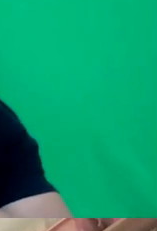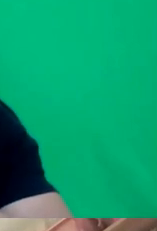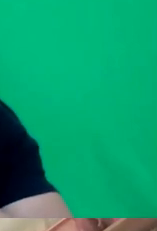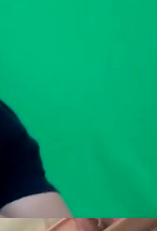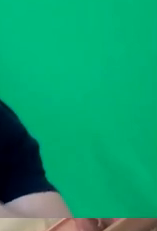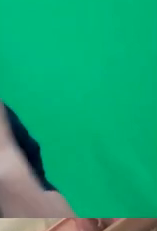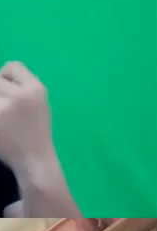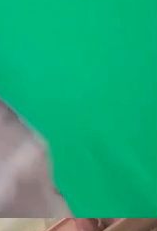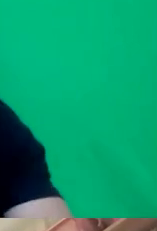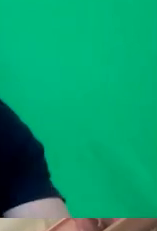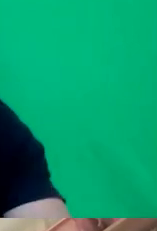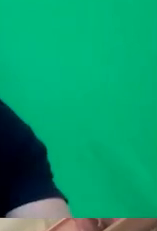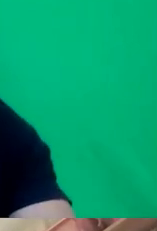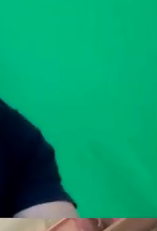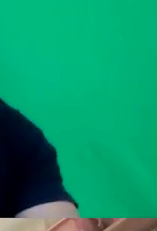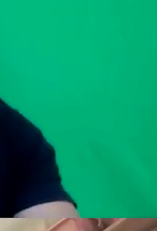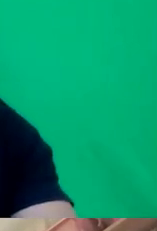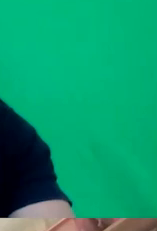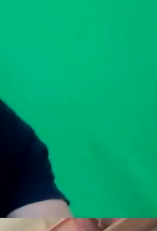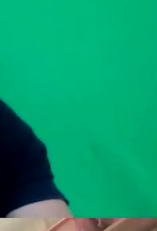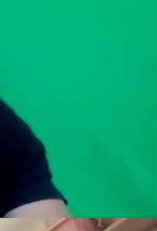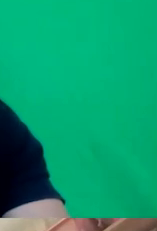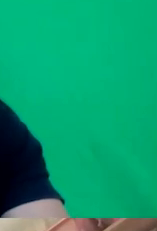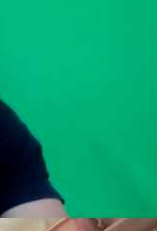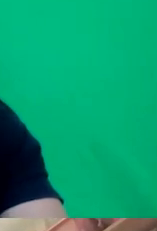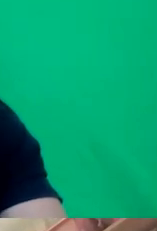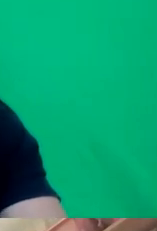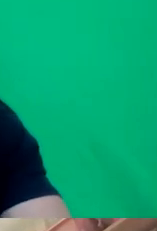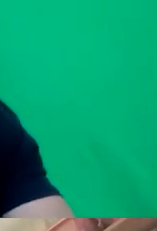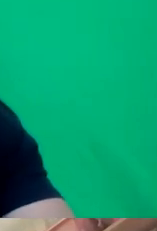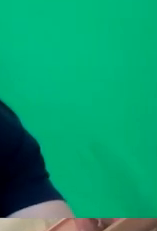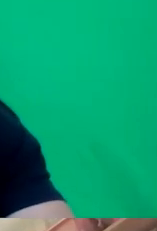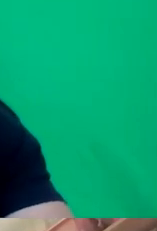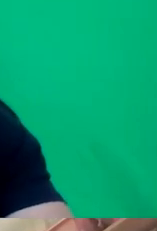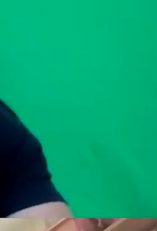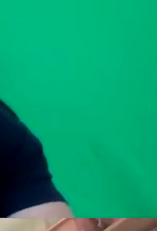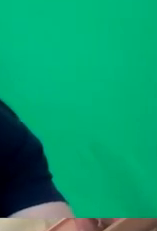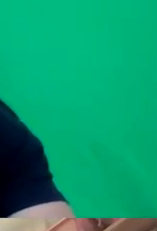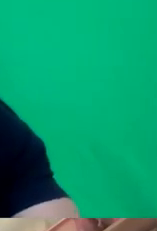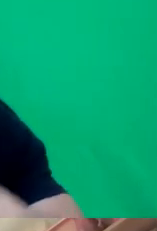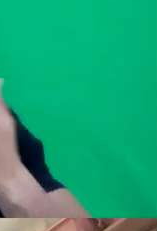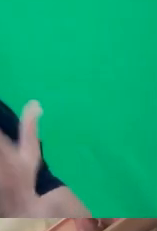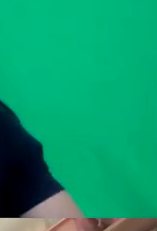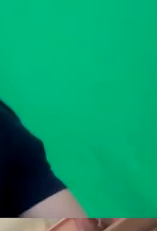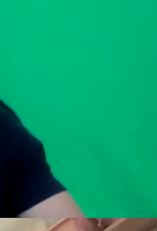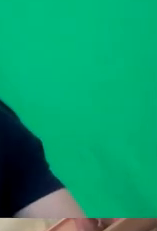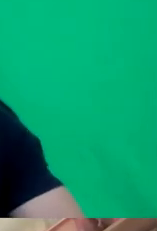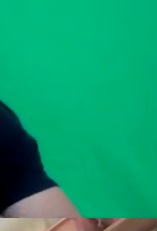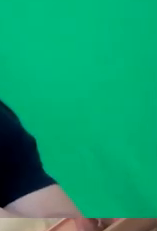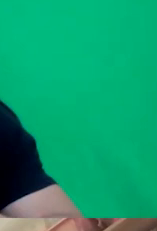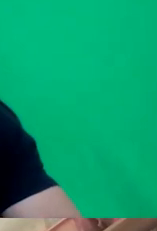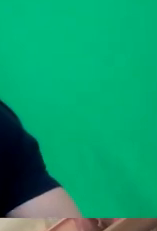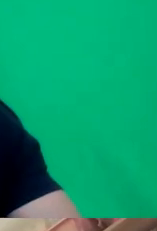Ah, foi você, Patrícia, é verdade. Legal. Olha, a gente teve sala cheia. A gente chegou até